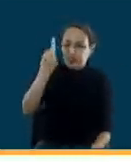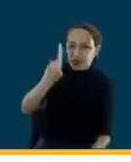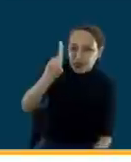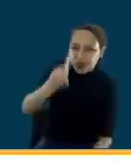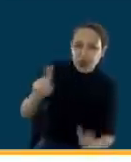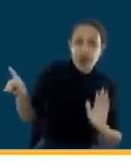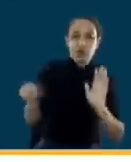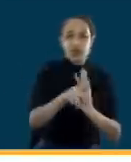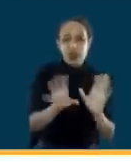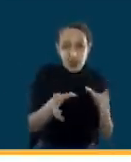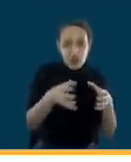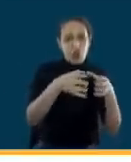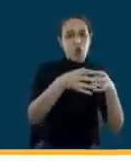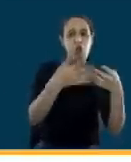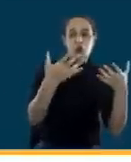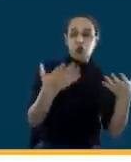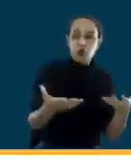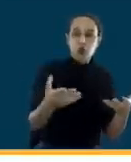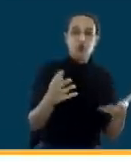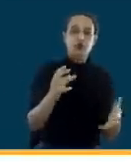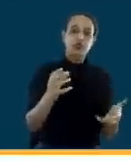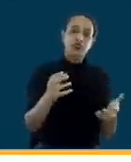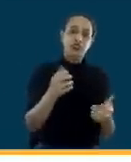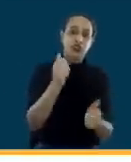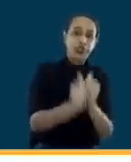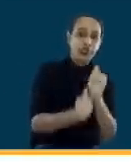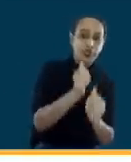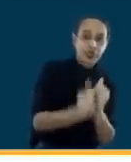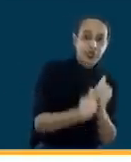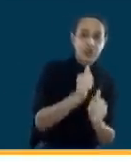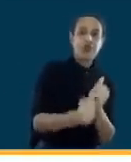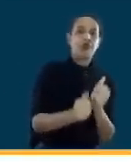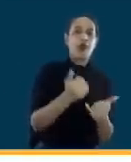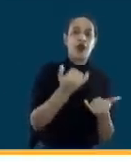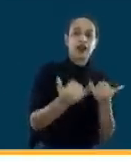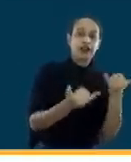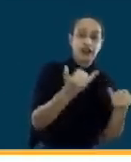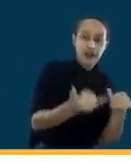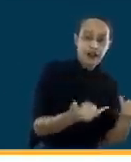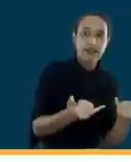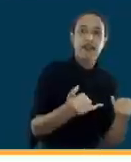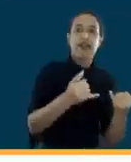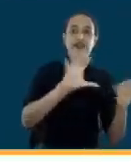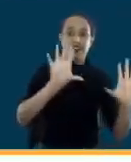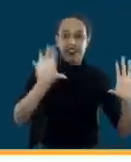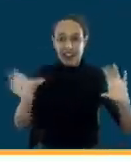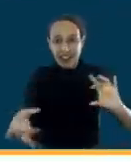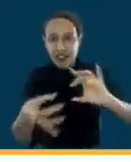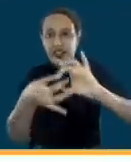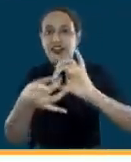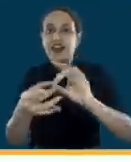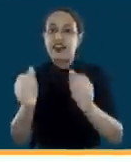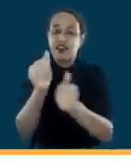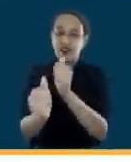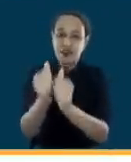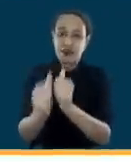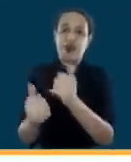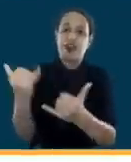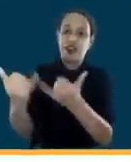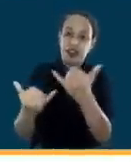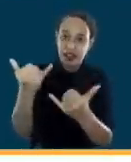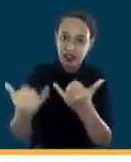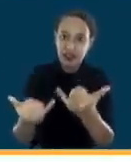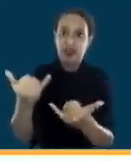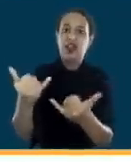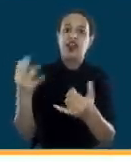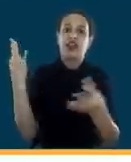Cultura, Esporte e Lazer, que está ligado a uma Secretaria de Educação, Esporte, Lazer e Turismo, onde esse gestor ou gestora